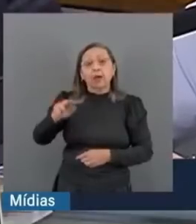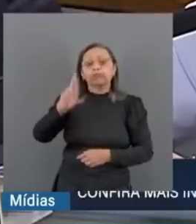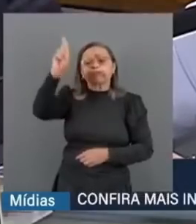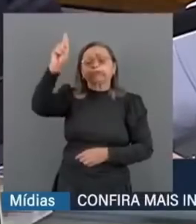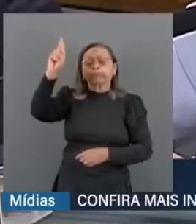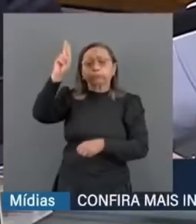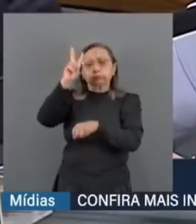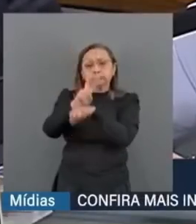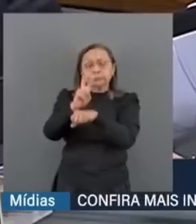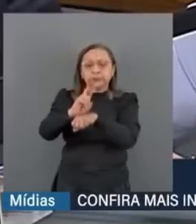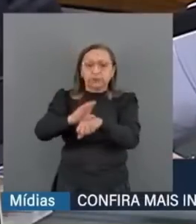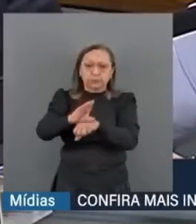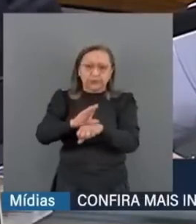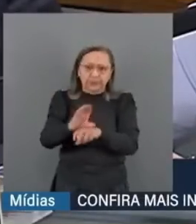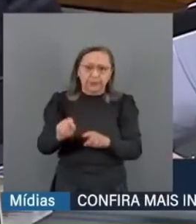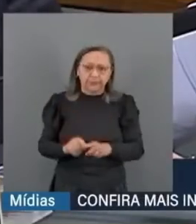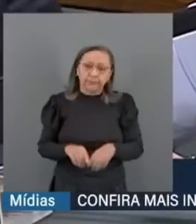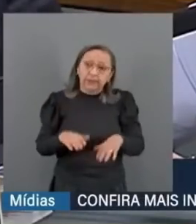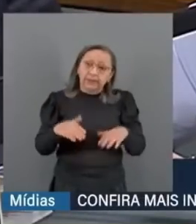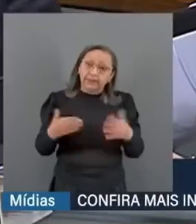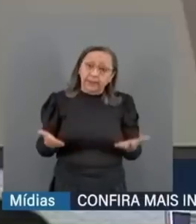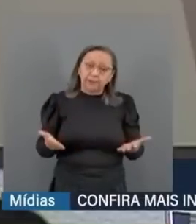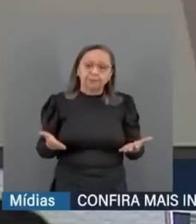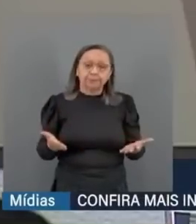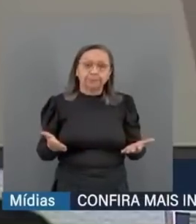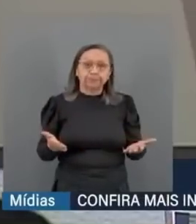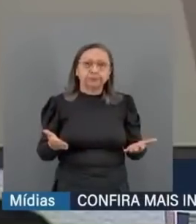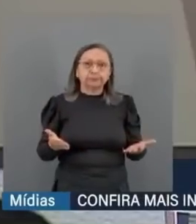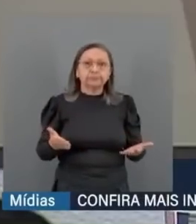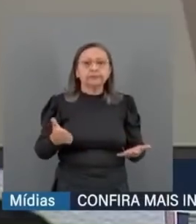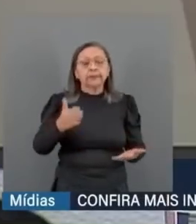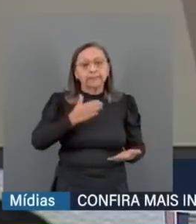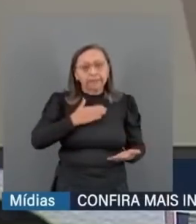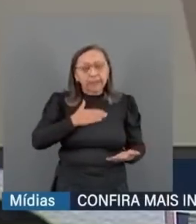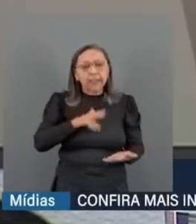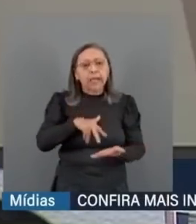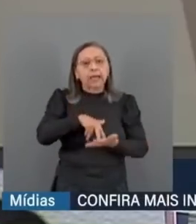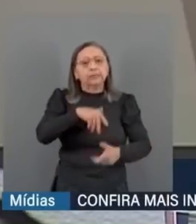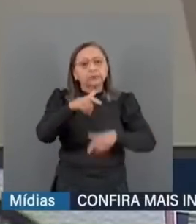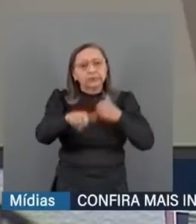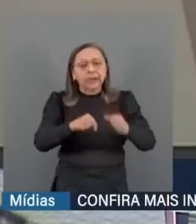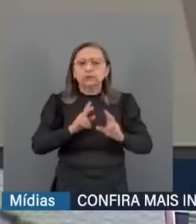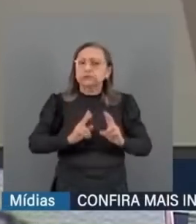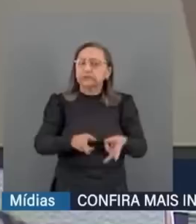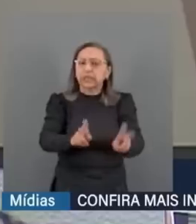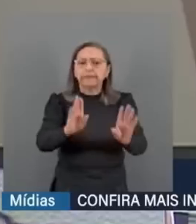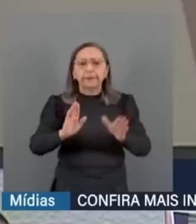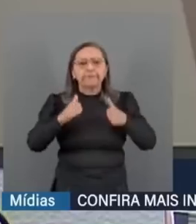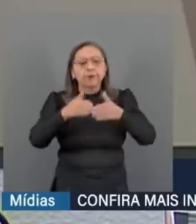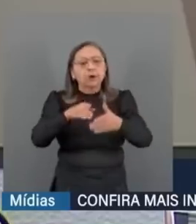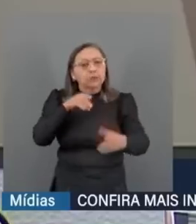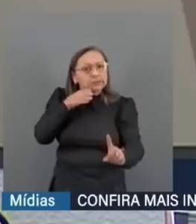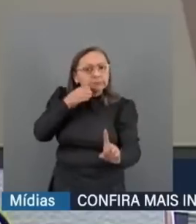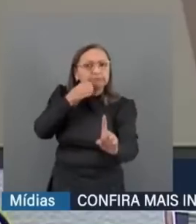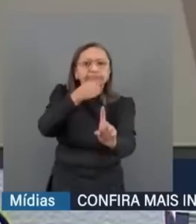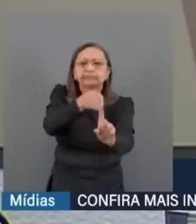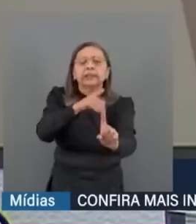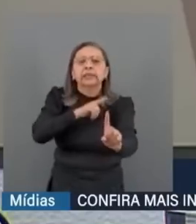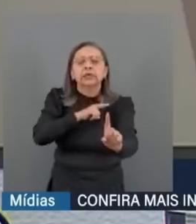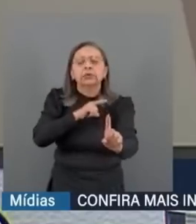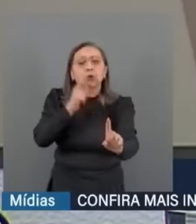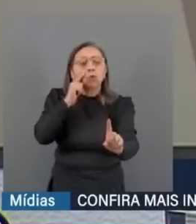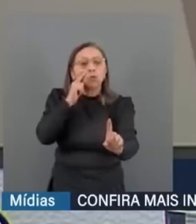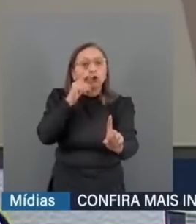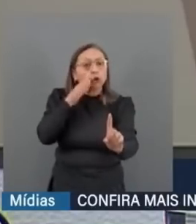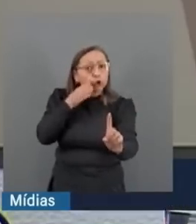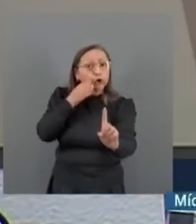E tudo que eu penso sobre isso, eu já escrevi em mais de 80 livros, que não é pouca coisa, para